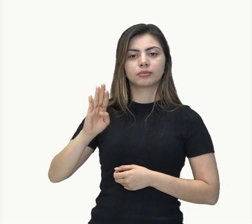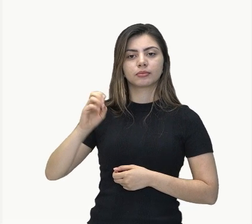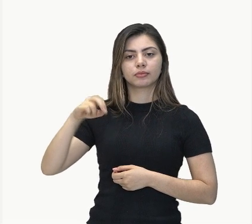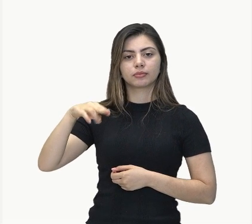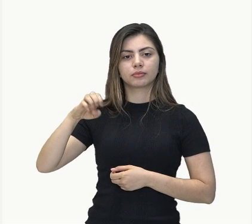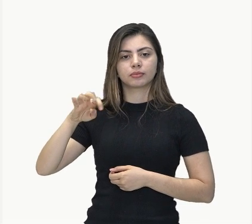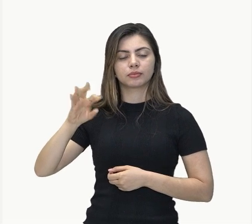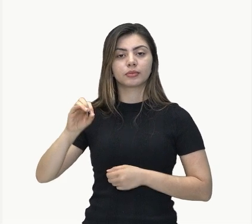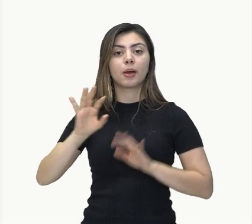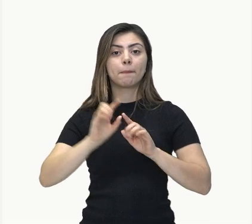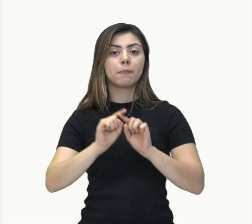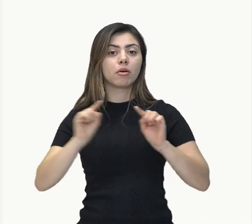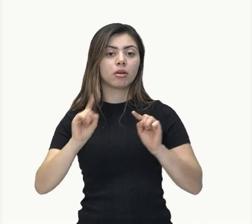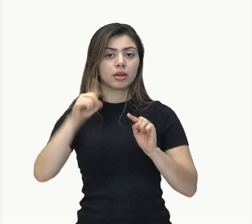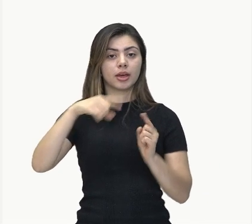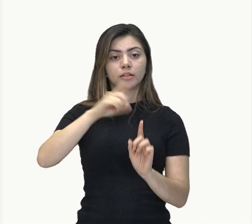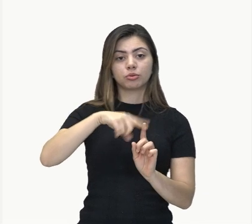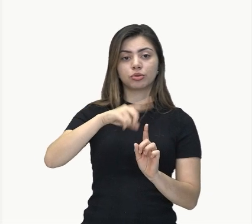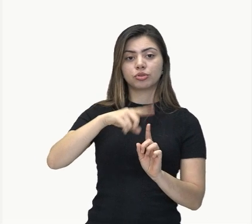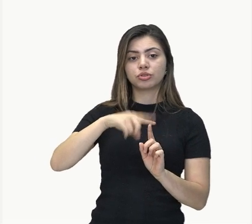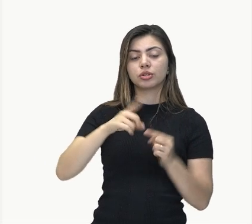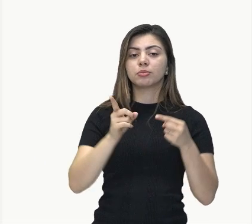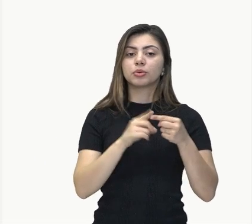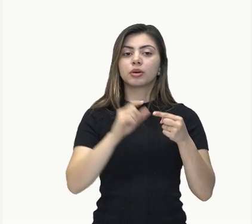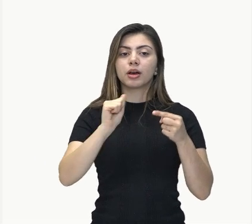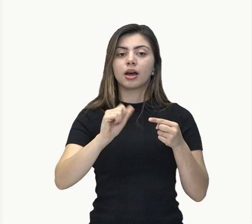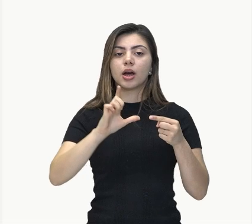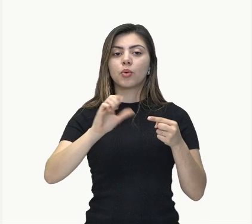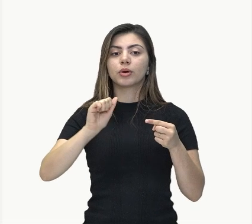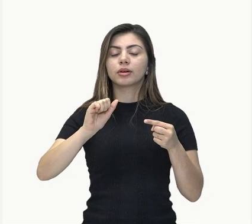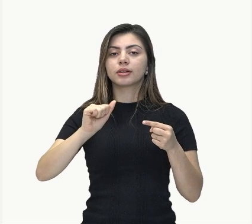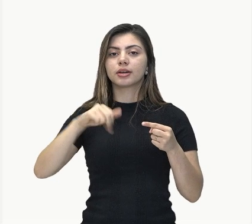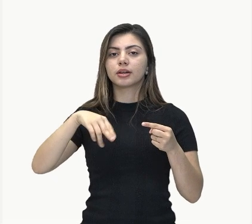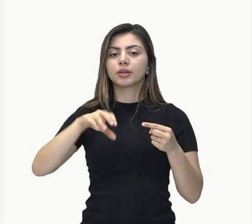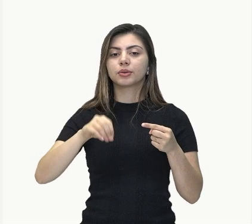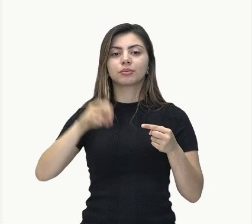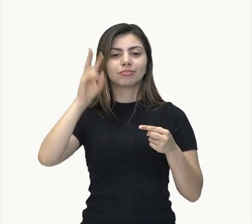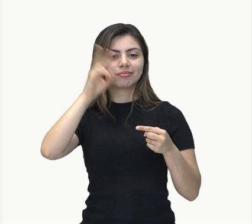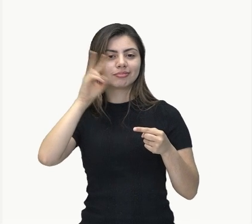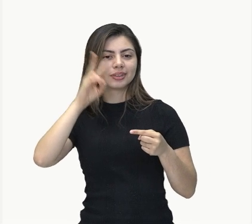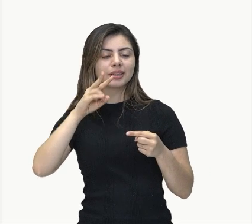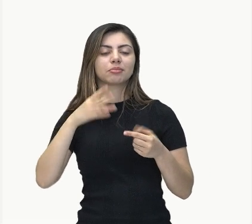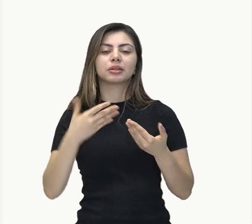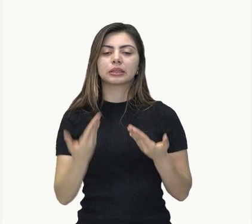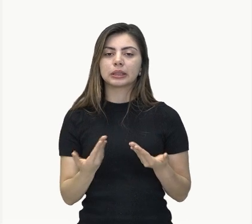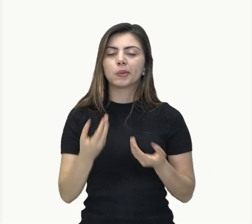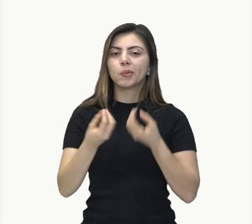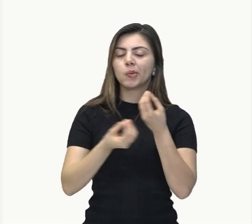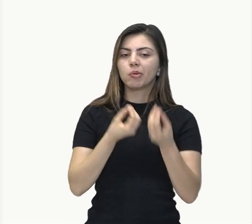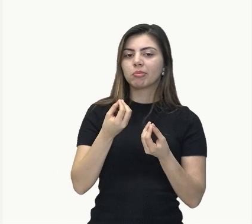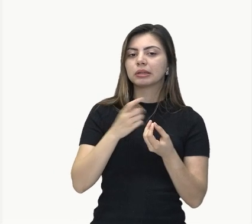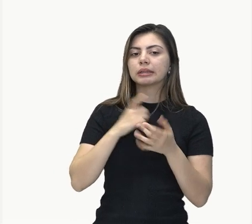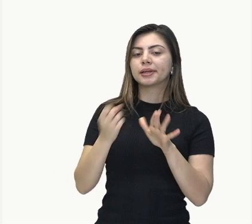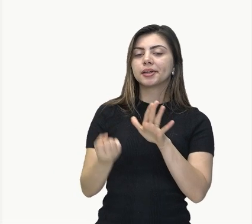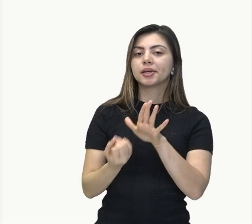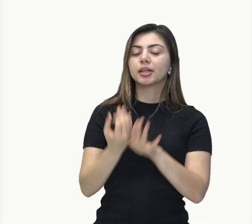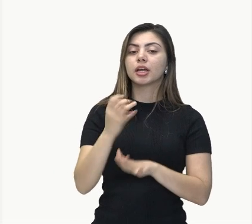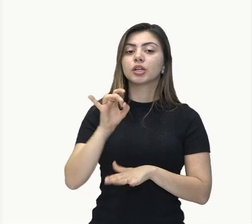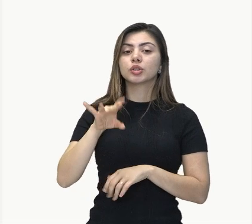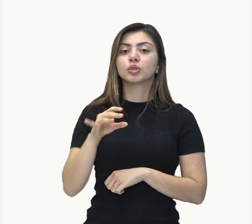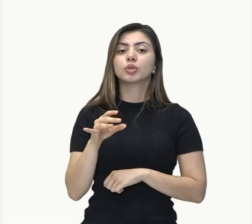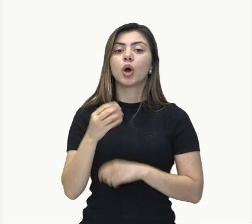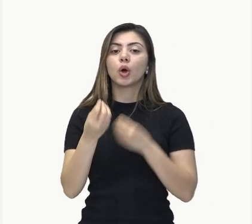né? Lembrando, o que é um alcano? São hidrocarbonetos que são formados apenas